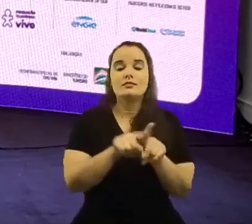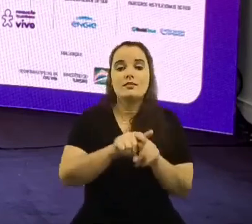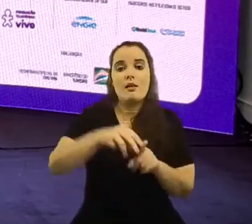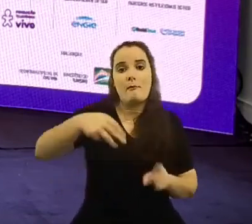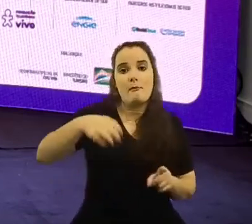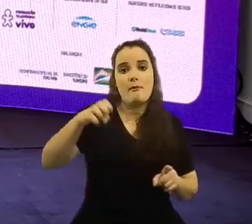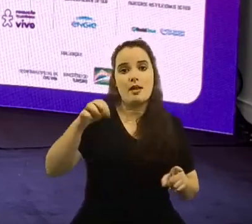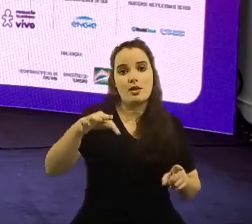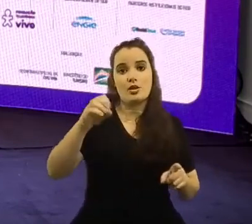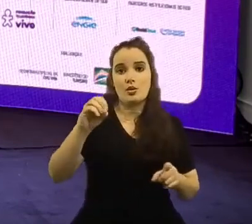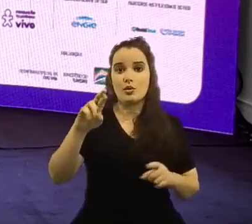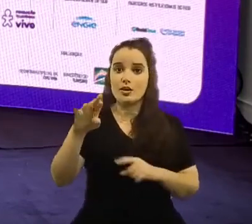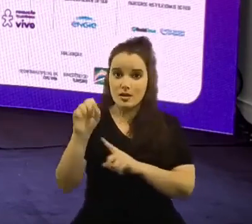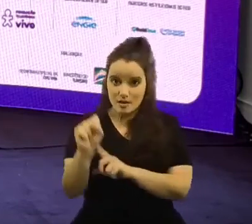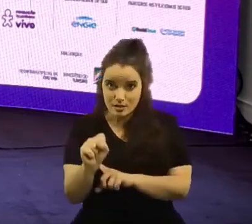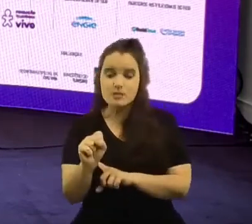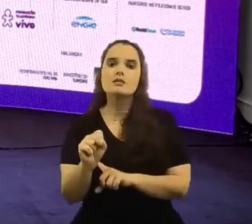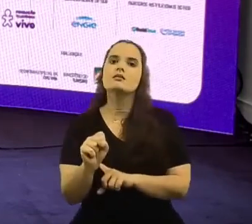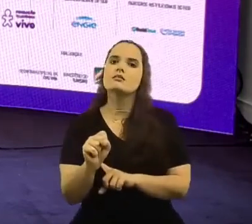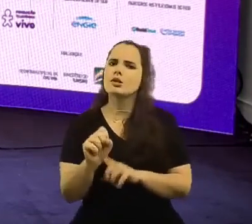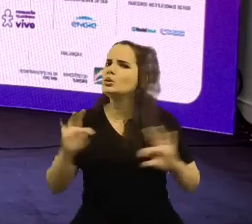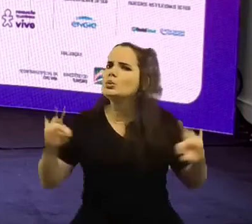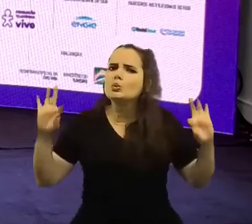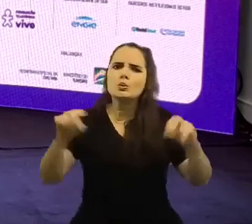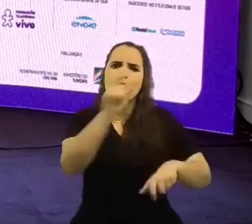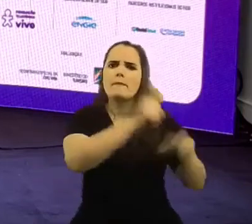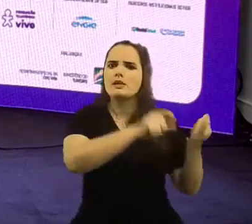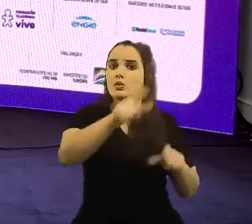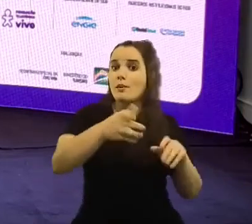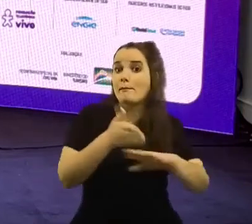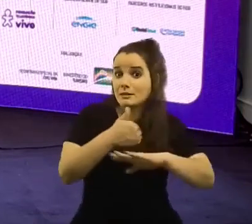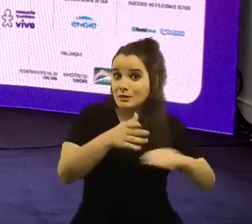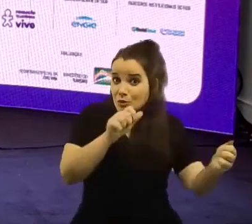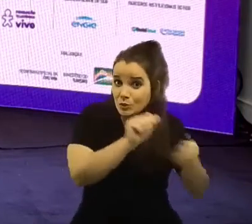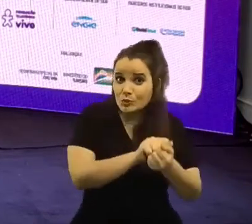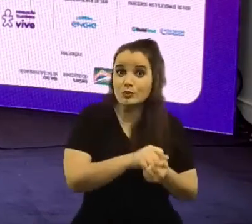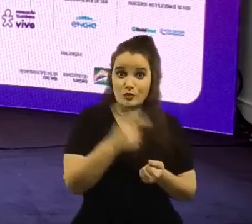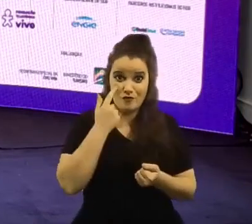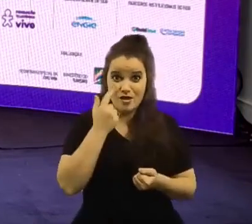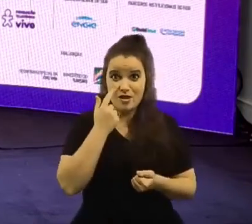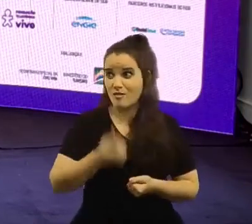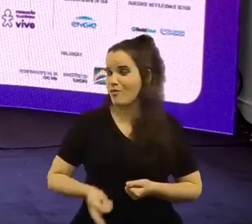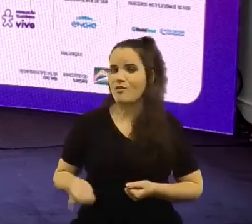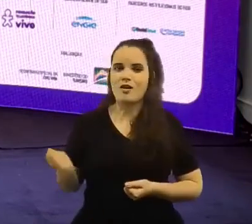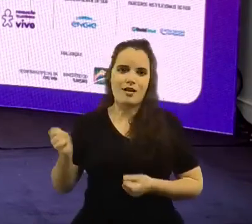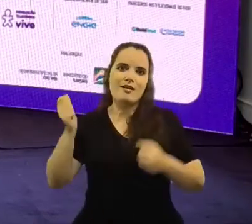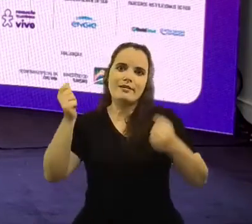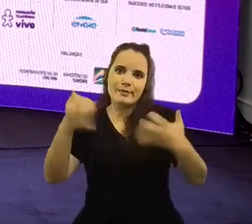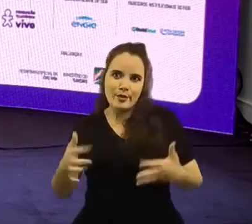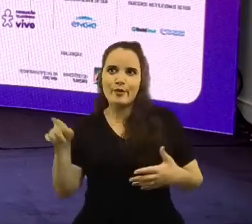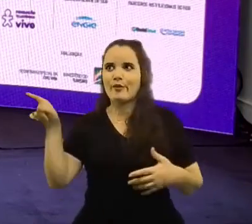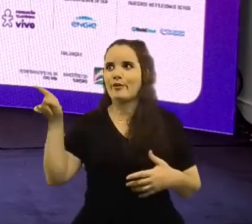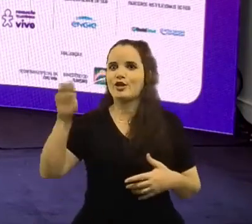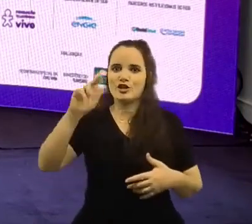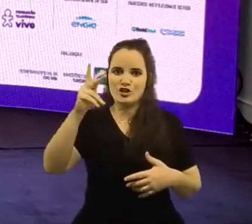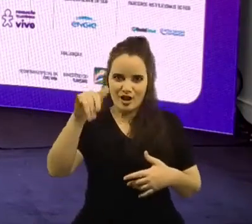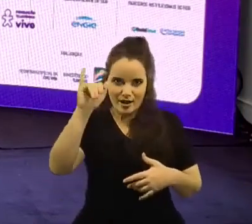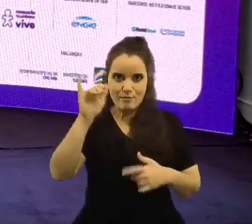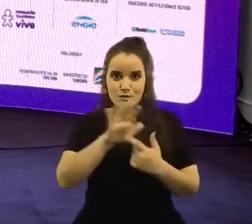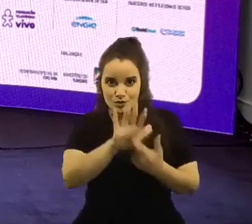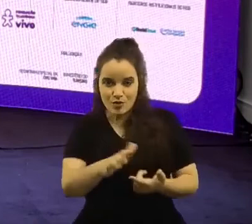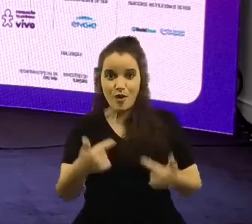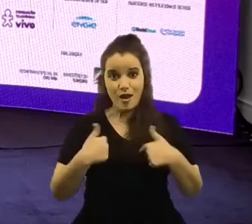que participaram conosco, tudo isso que vocês viram aqui, que a Cristiane apresentou, a Carol falou, eu falei, a Chay mostrou, é feito por